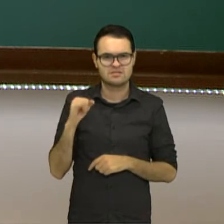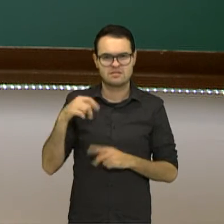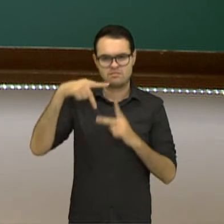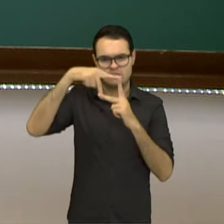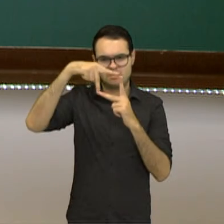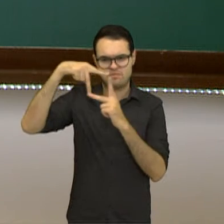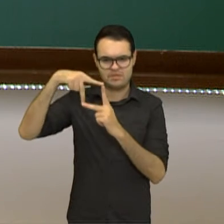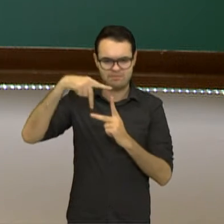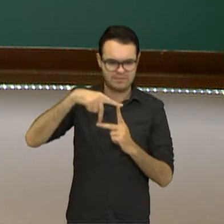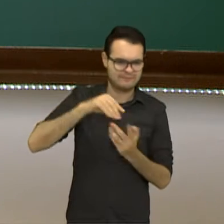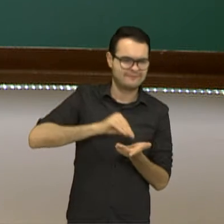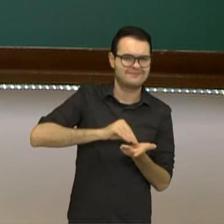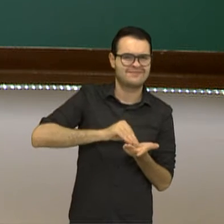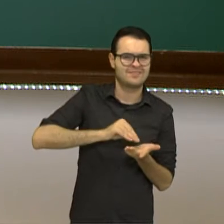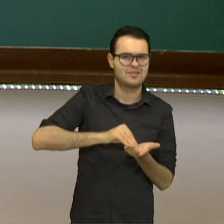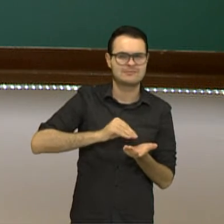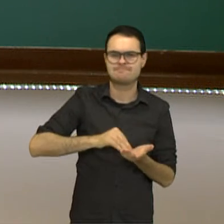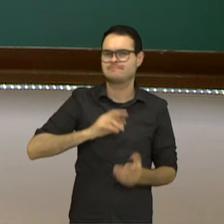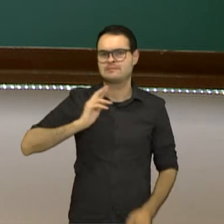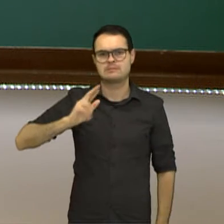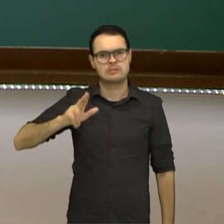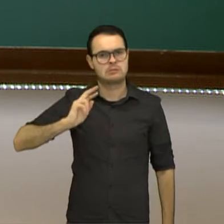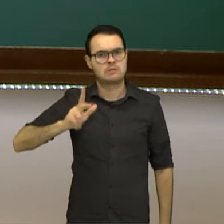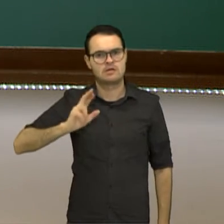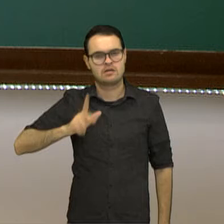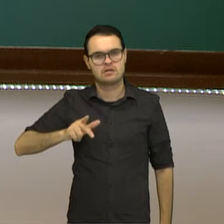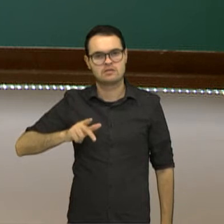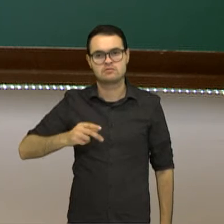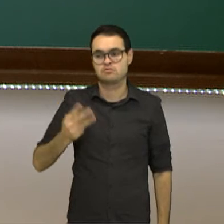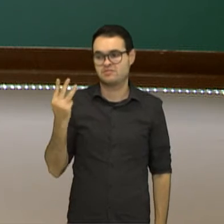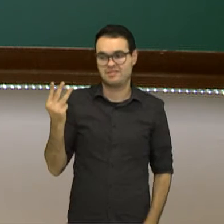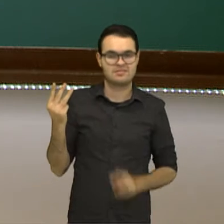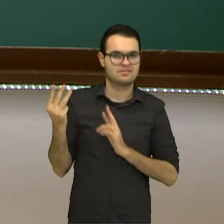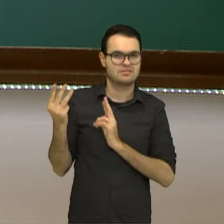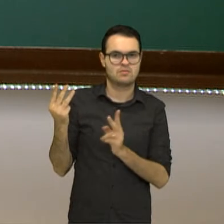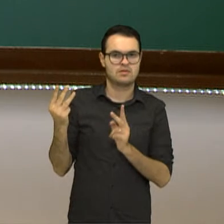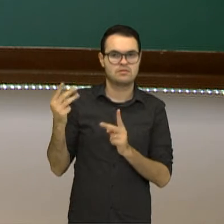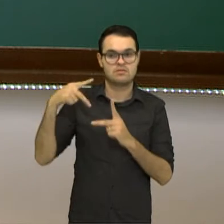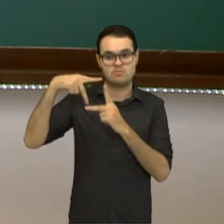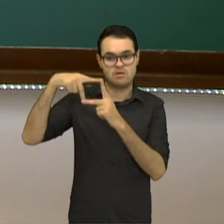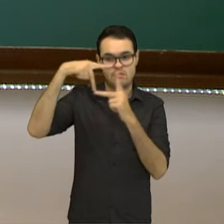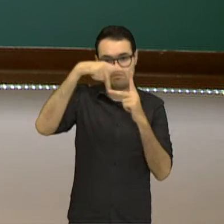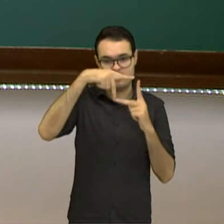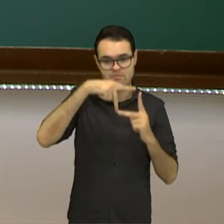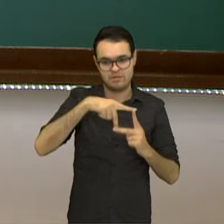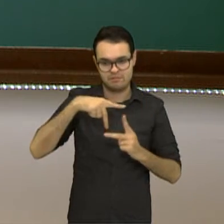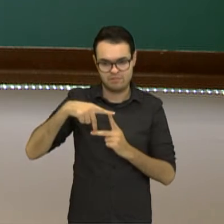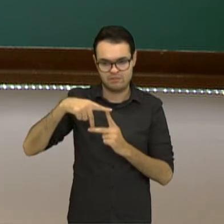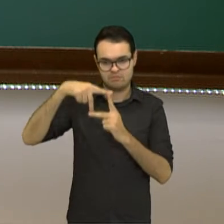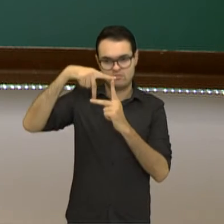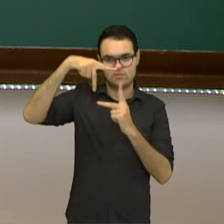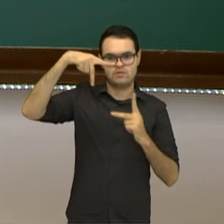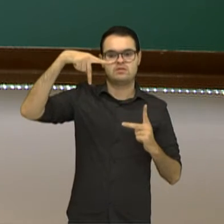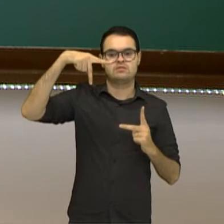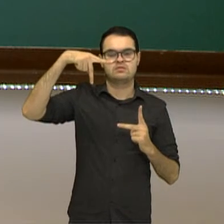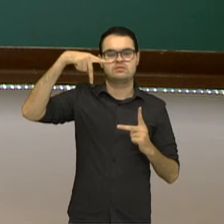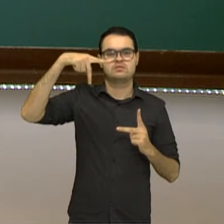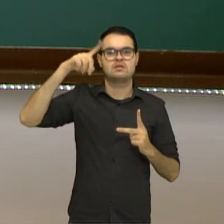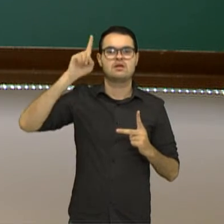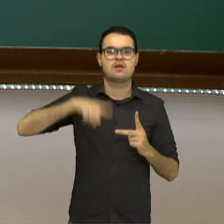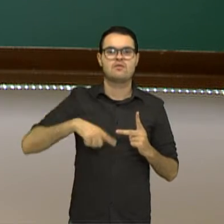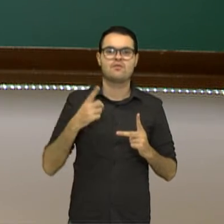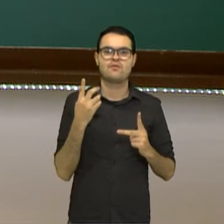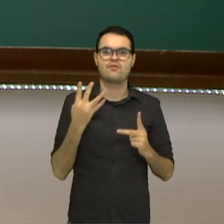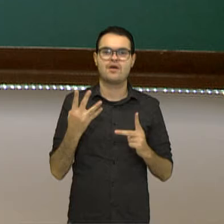um quadrado aqui, não está fechando esse quadrado perfeito. Então, o 3 também não é. Então, o próximo quadrado perfeito vai ser o número